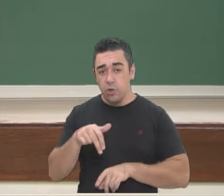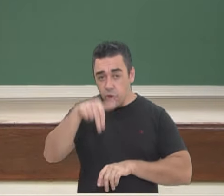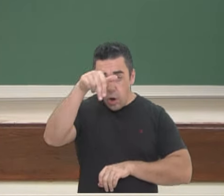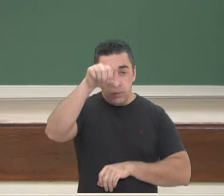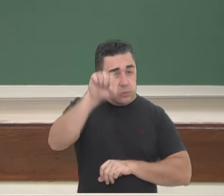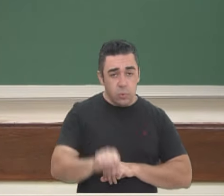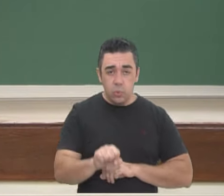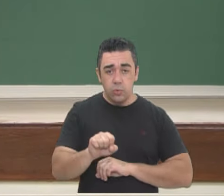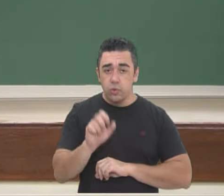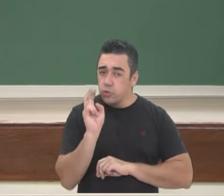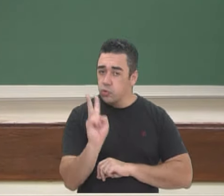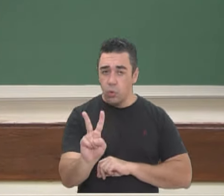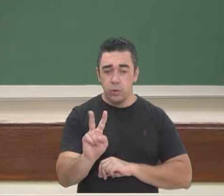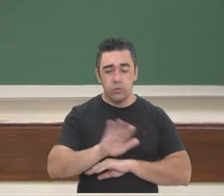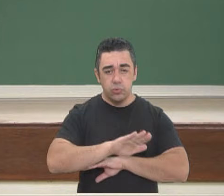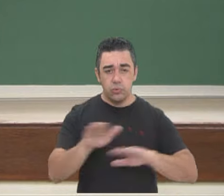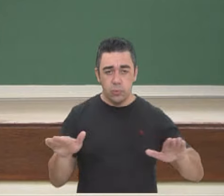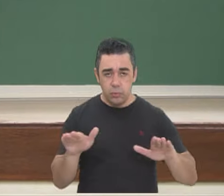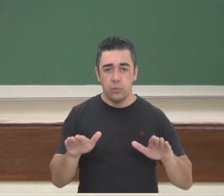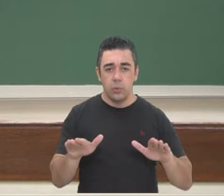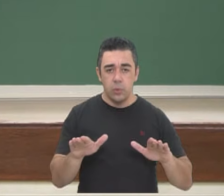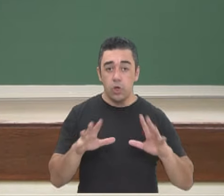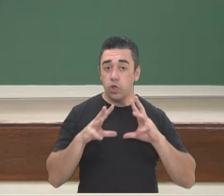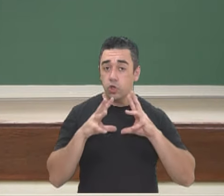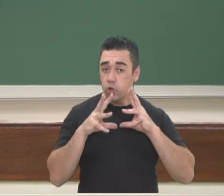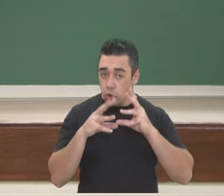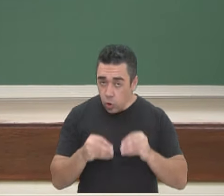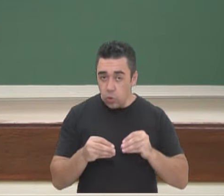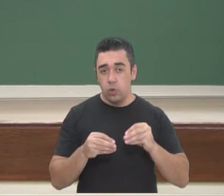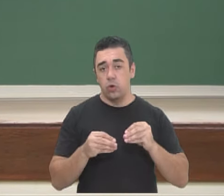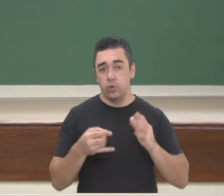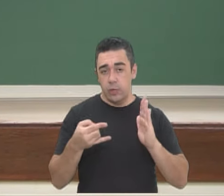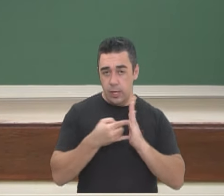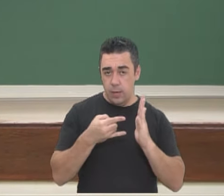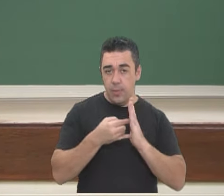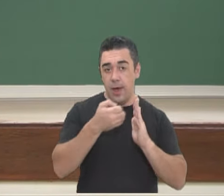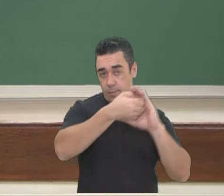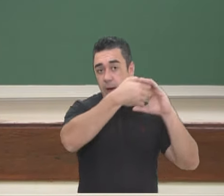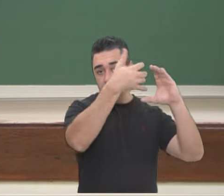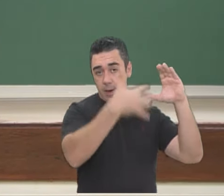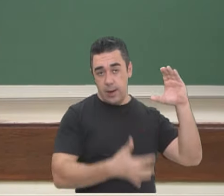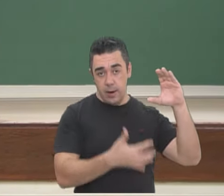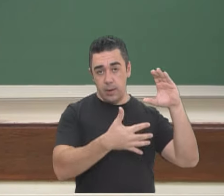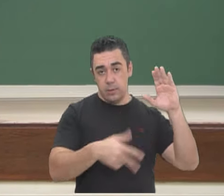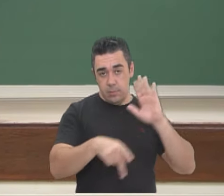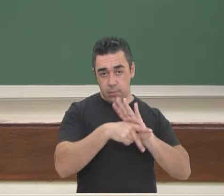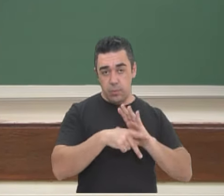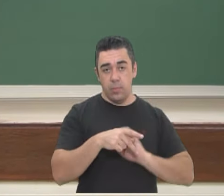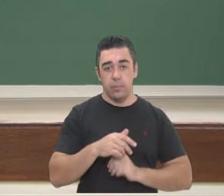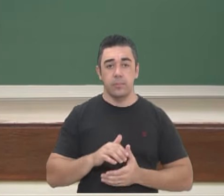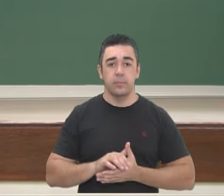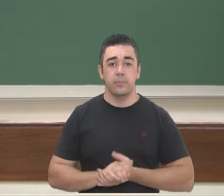dois polos todos os imãs essa é uma característica de ímã tá